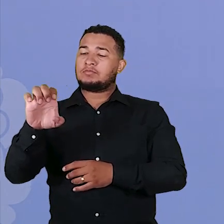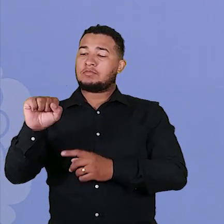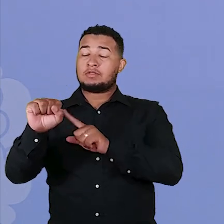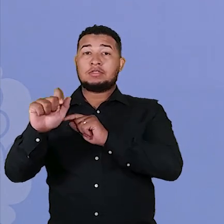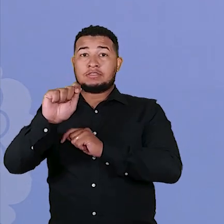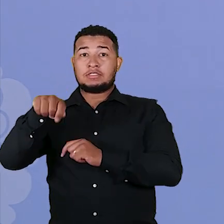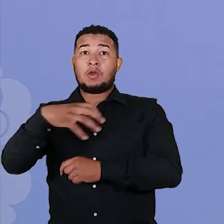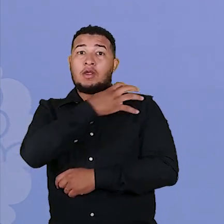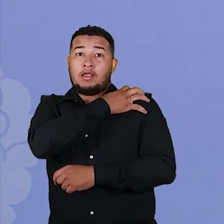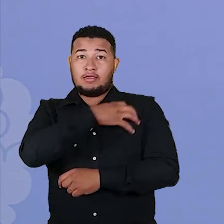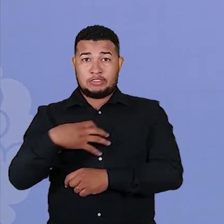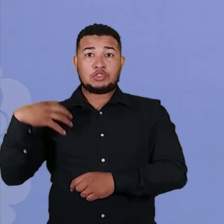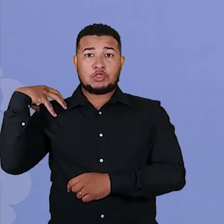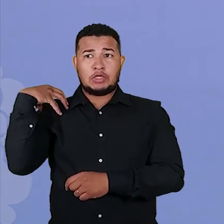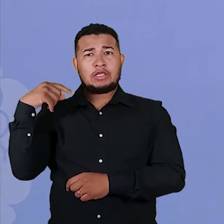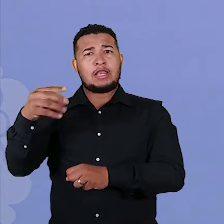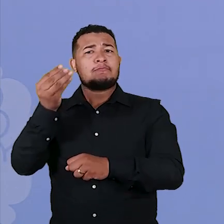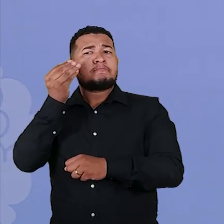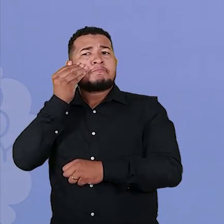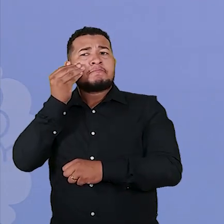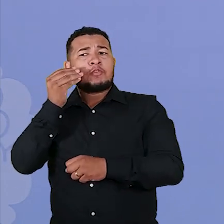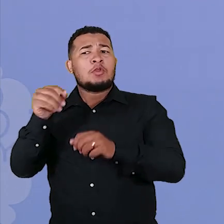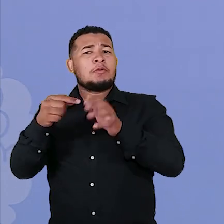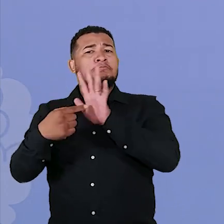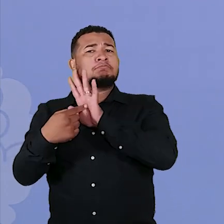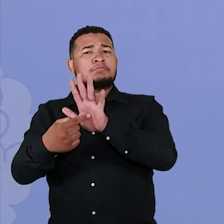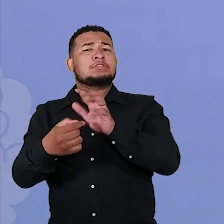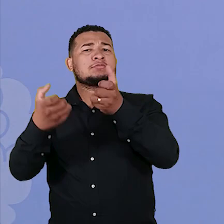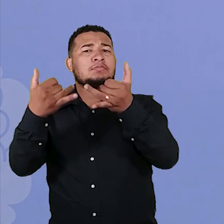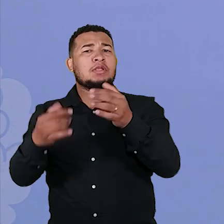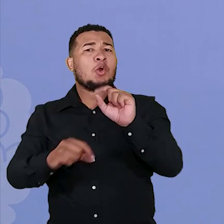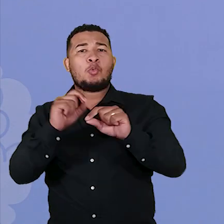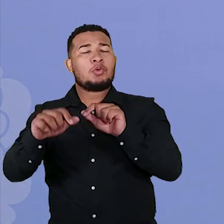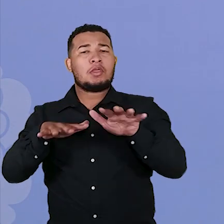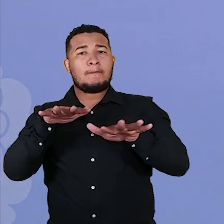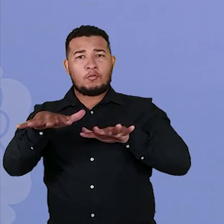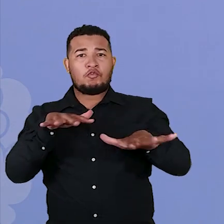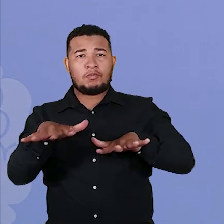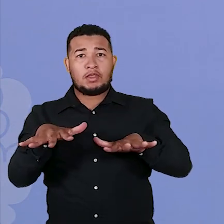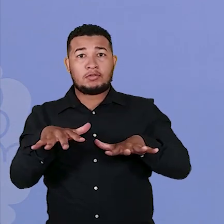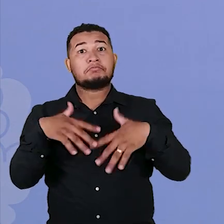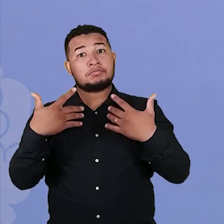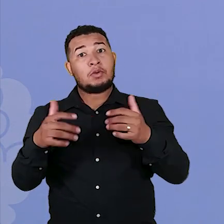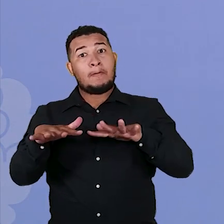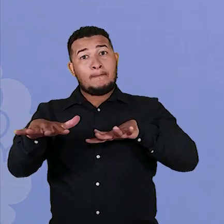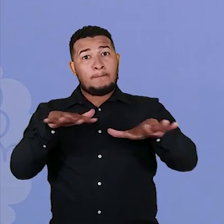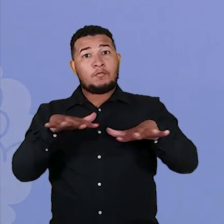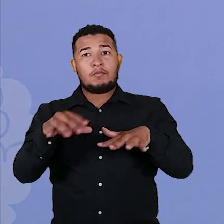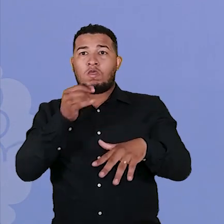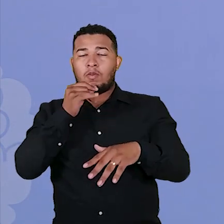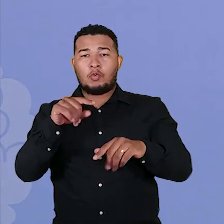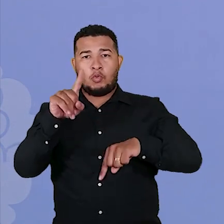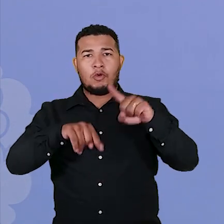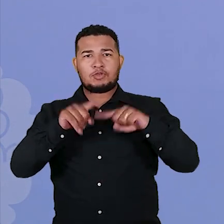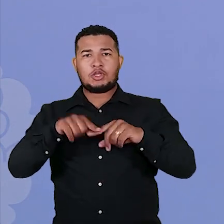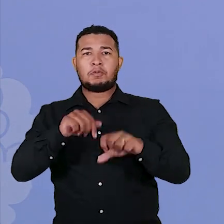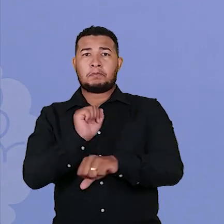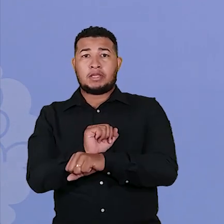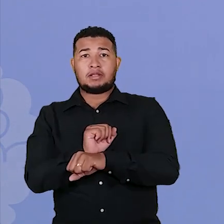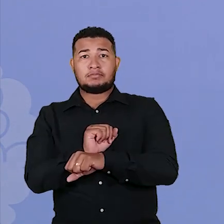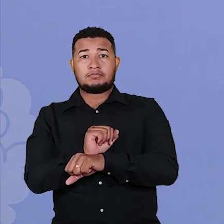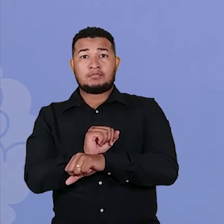aristóteles ele tentou definir o que que era o movimento e ele falou se é o seguinte um objeto parado